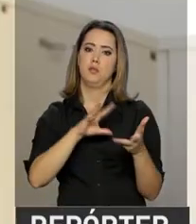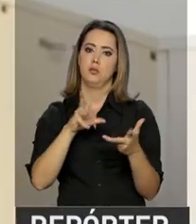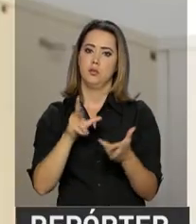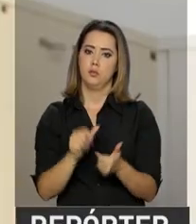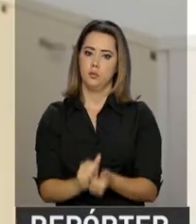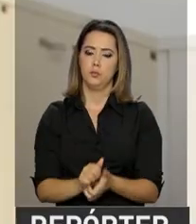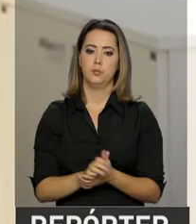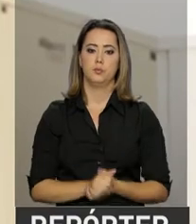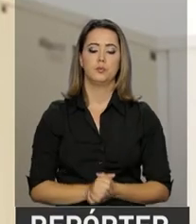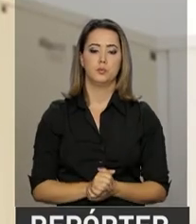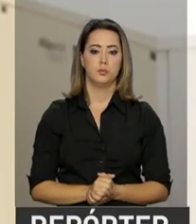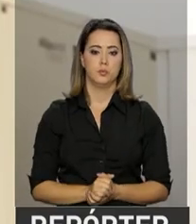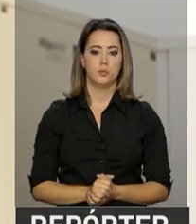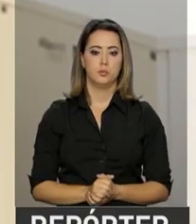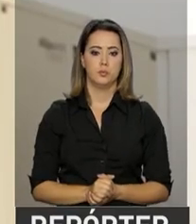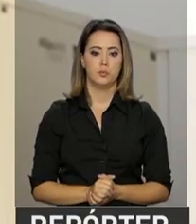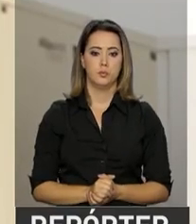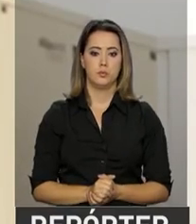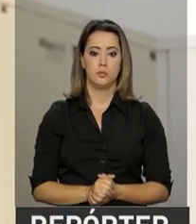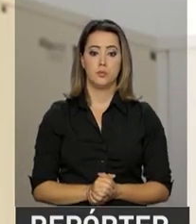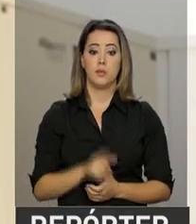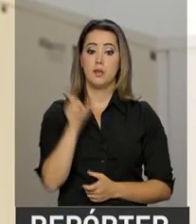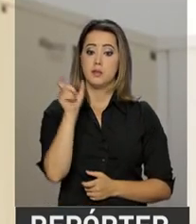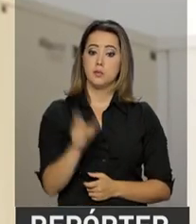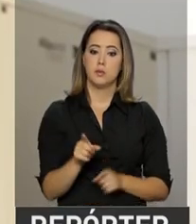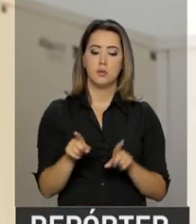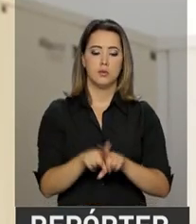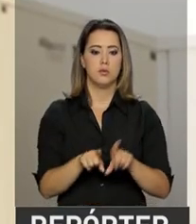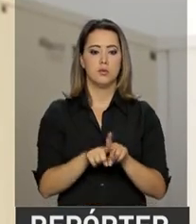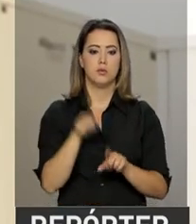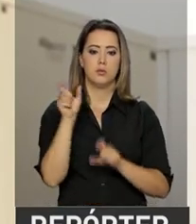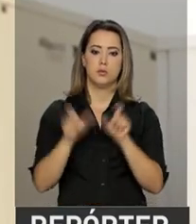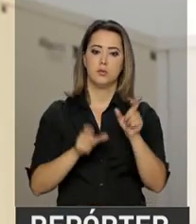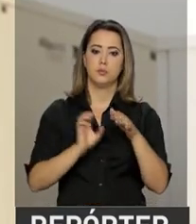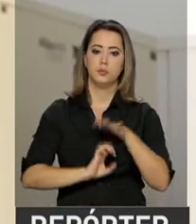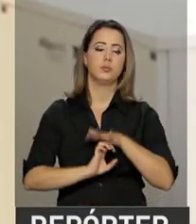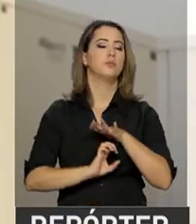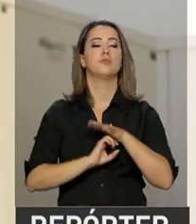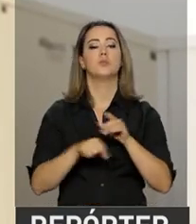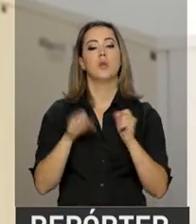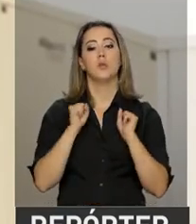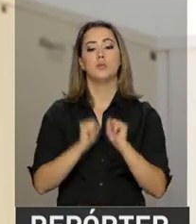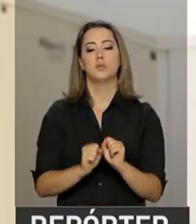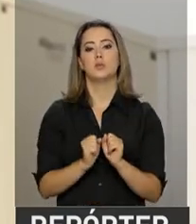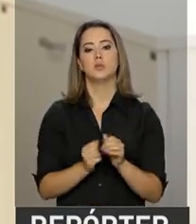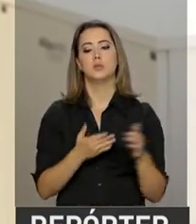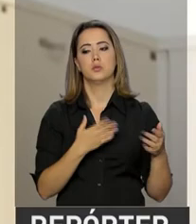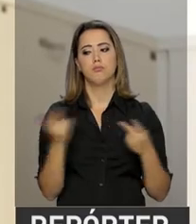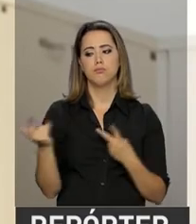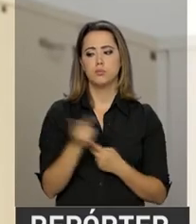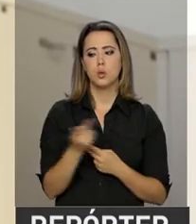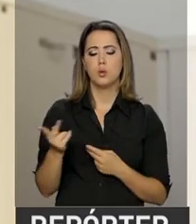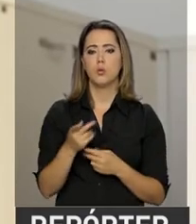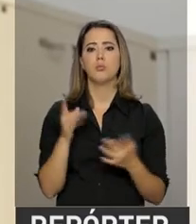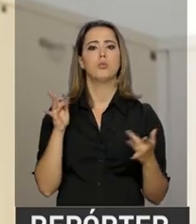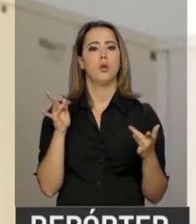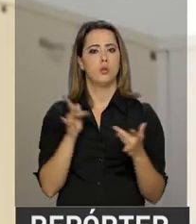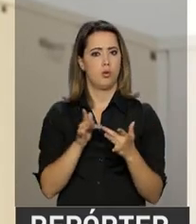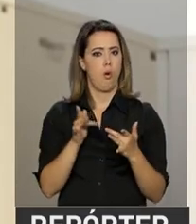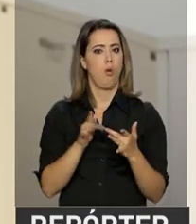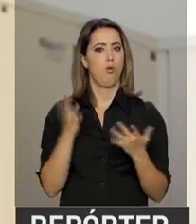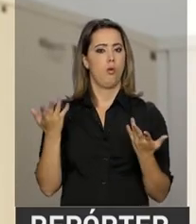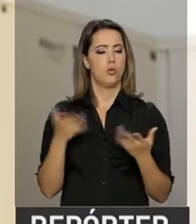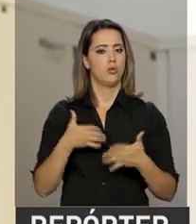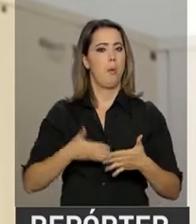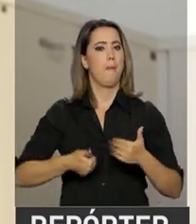tanto para a organização quanto para as pessoas eu acho que é algo que permite que as partes concordem em situações que